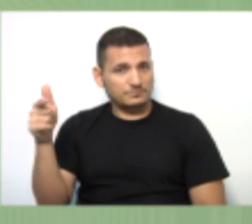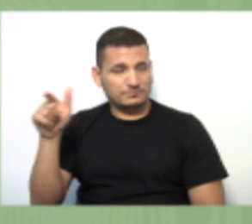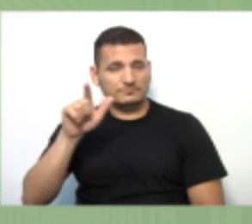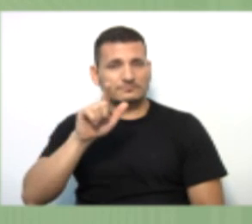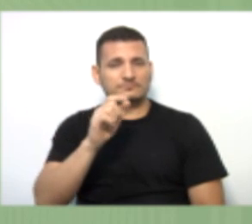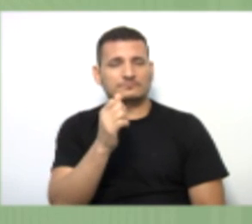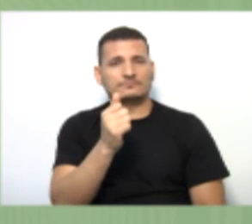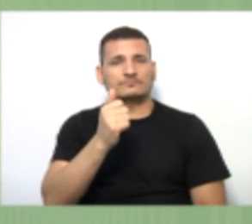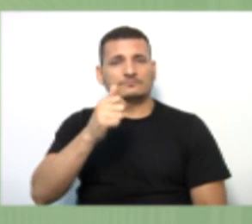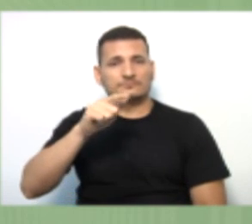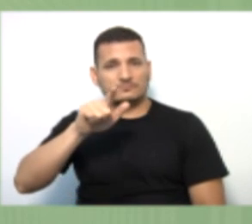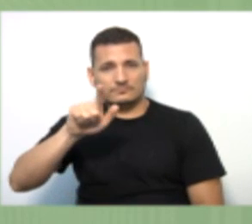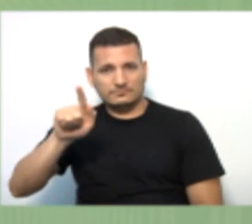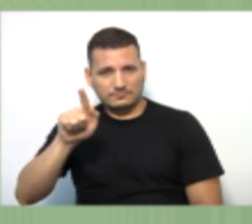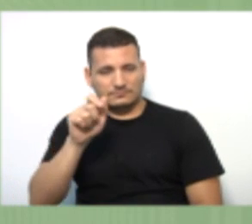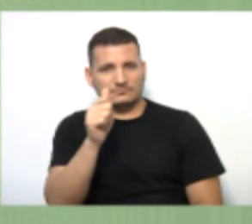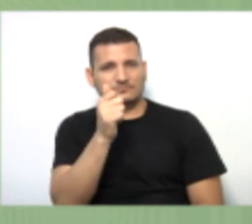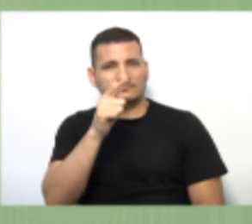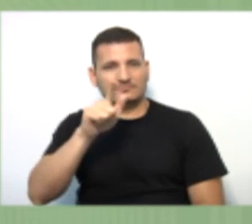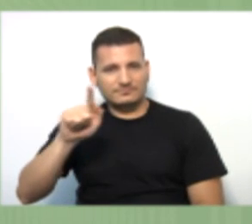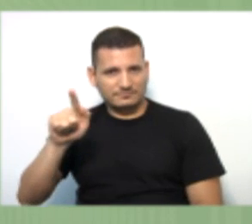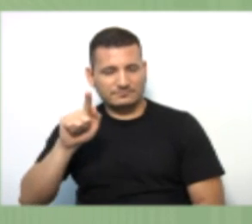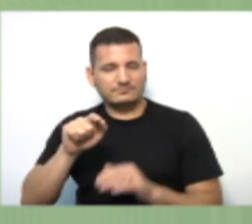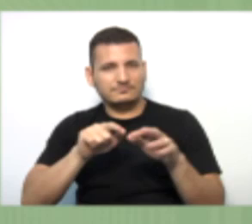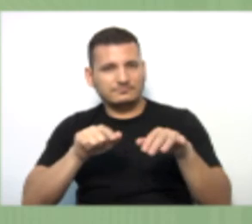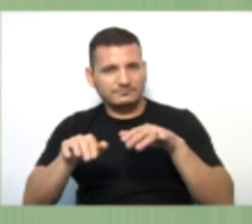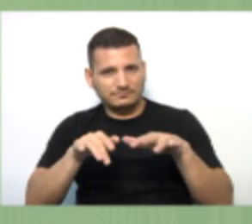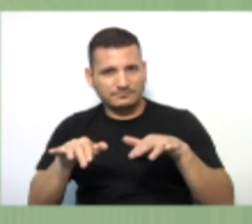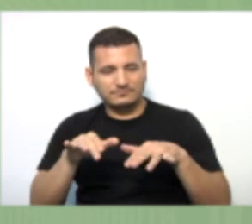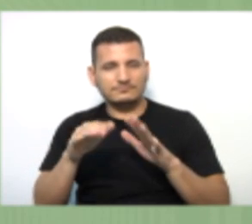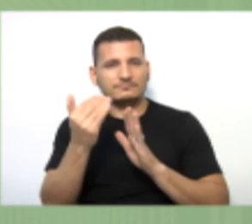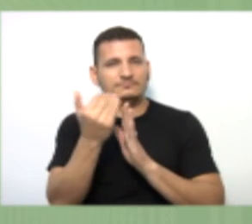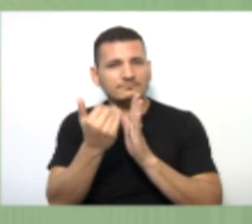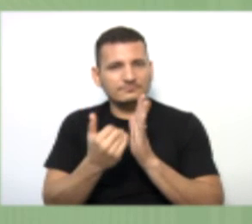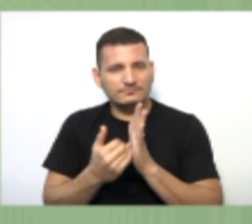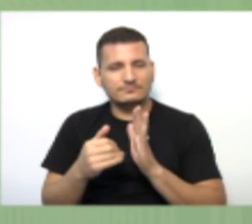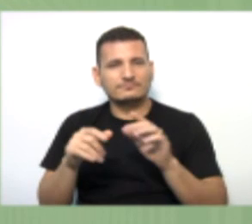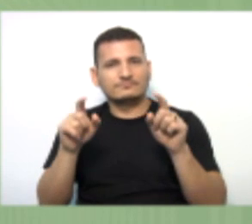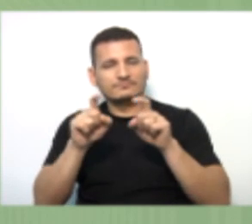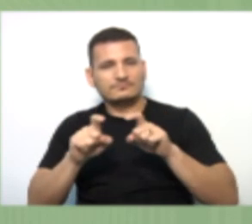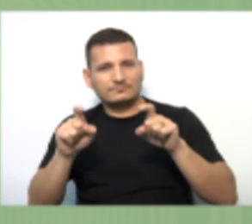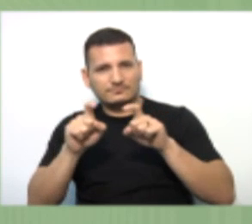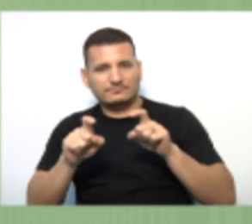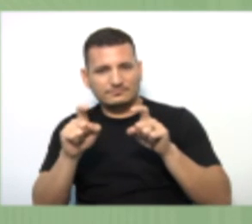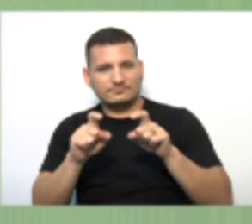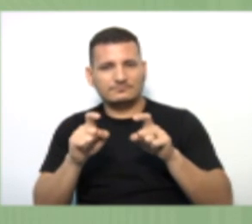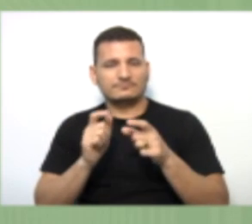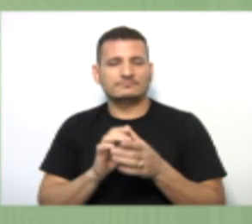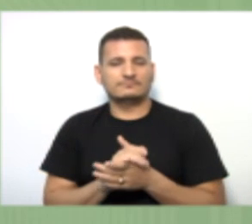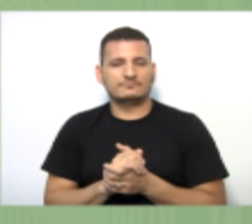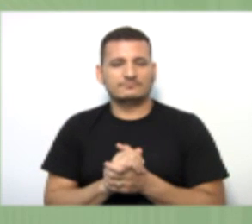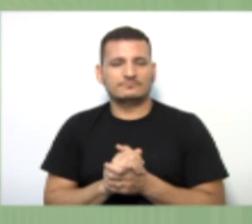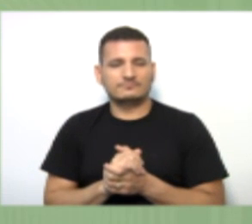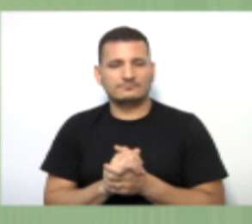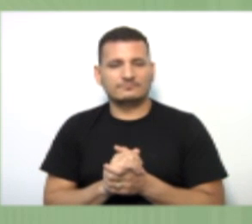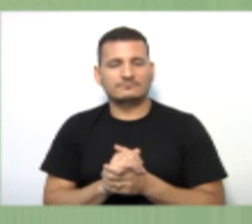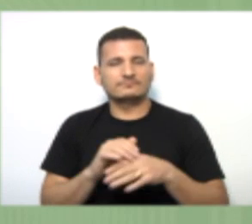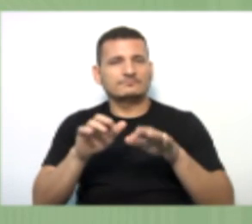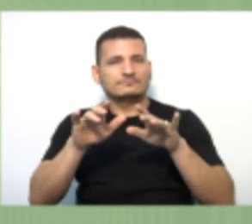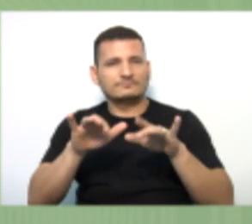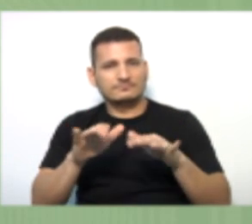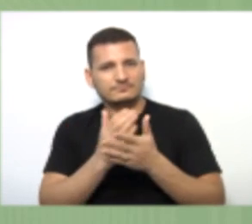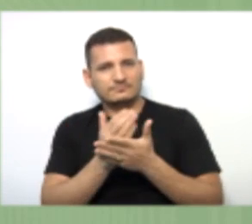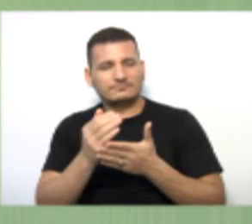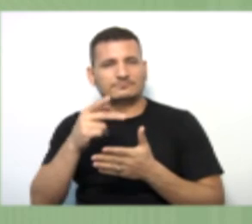gente for realmente escrever programas de computador, quando a gente escrever alguns